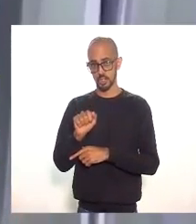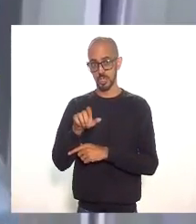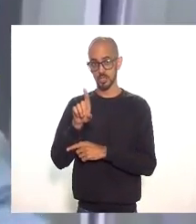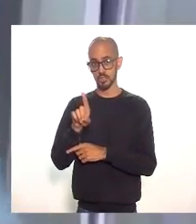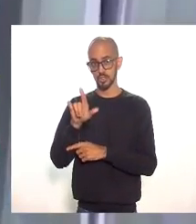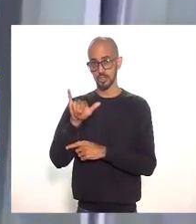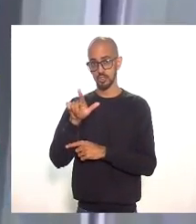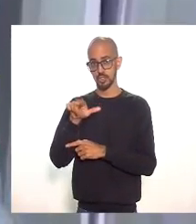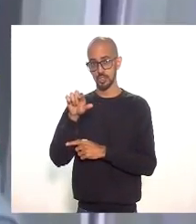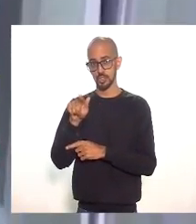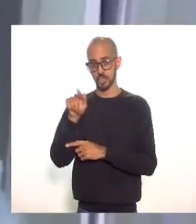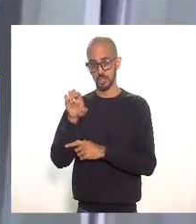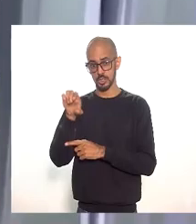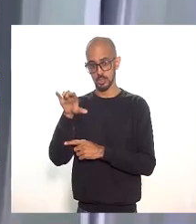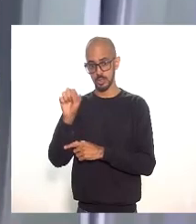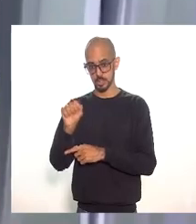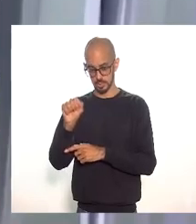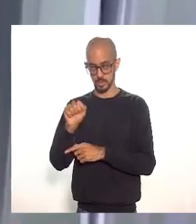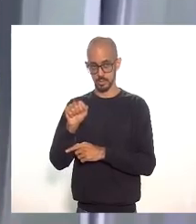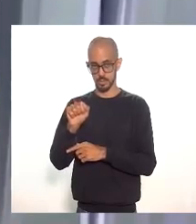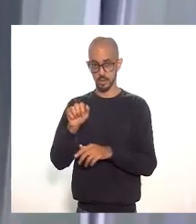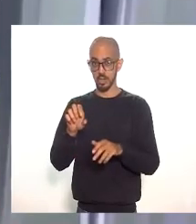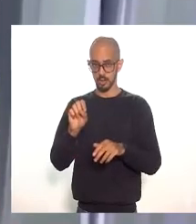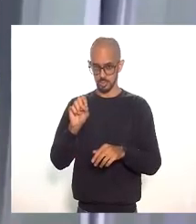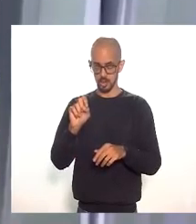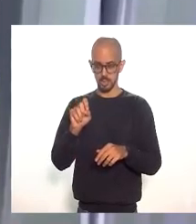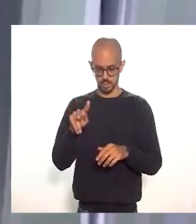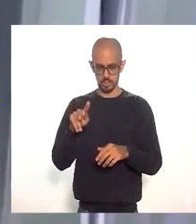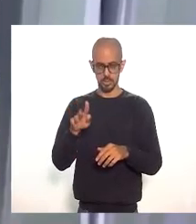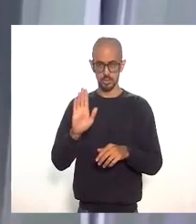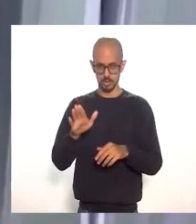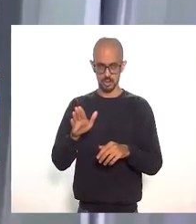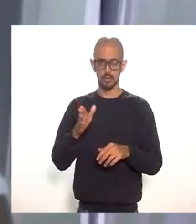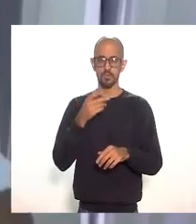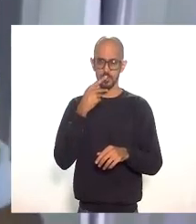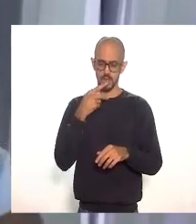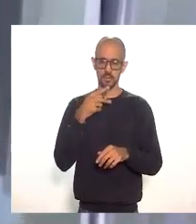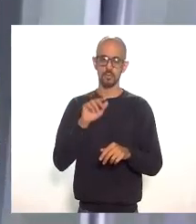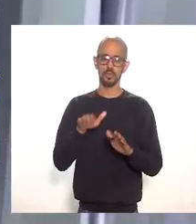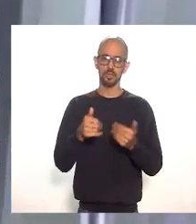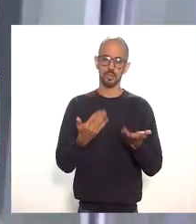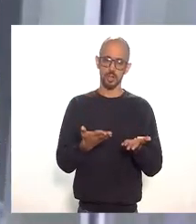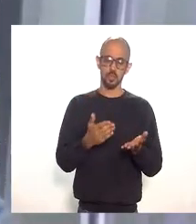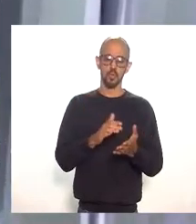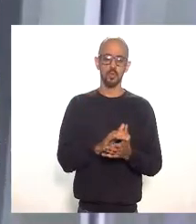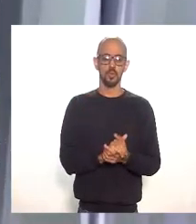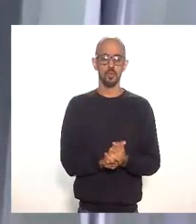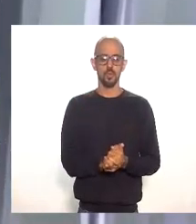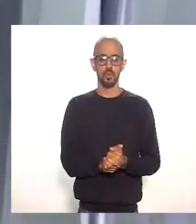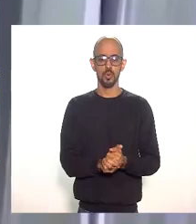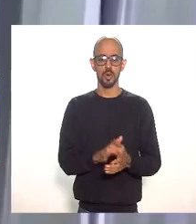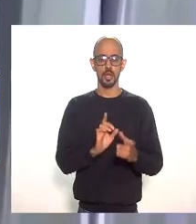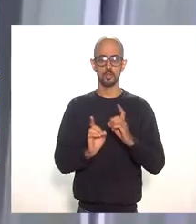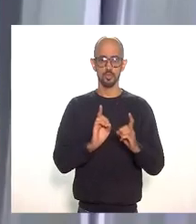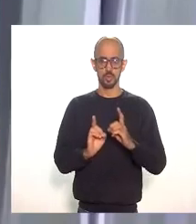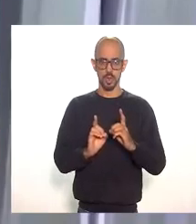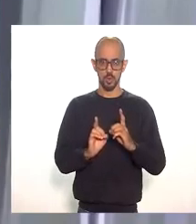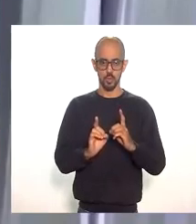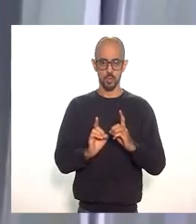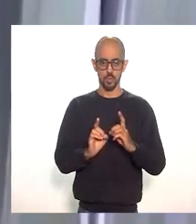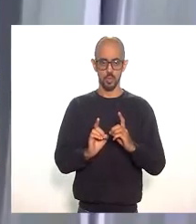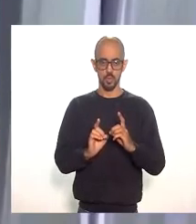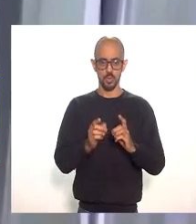ser respeitado. Isso dito, deputada Tia Ju, eu quero, assim, na discussão do mérito, dizer